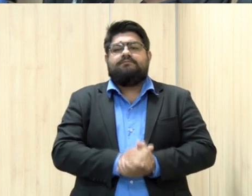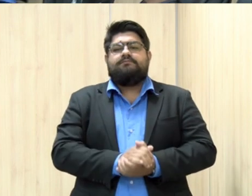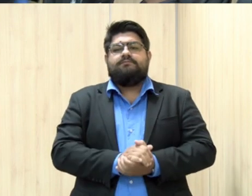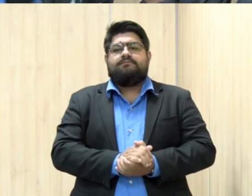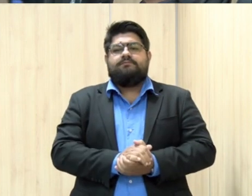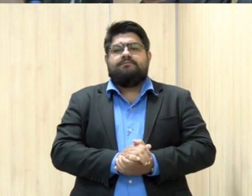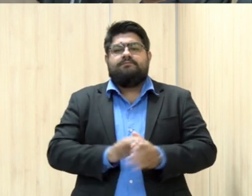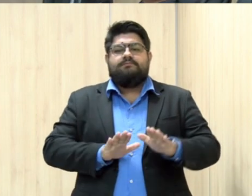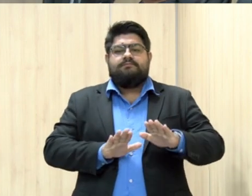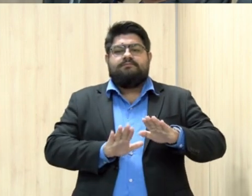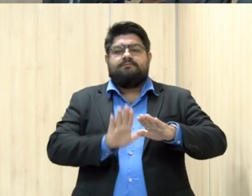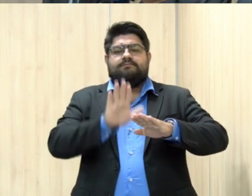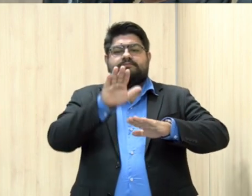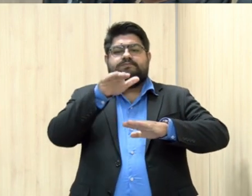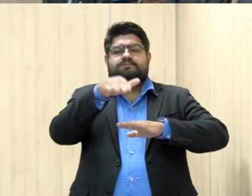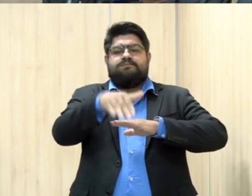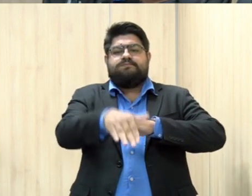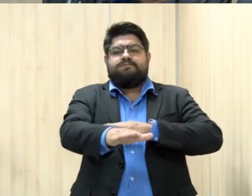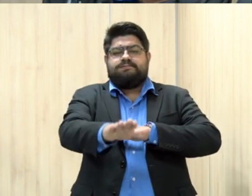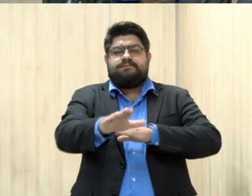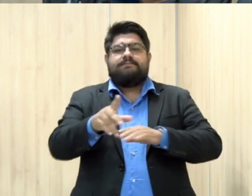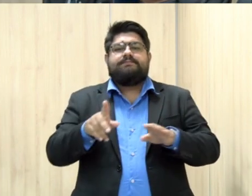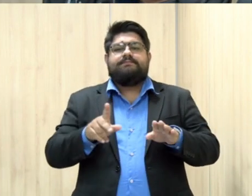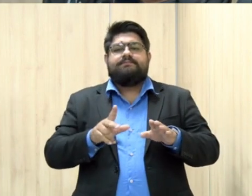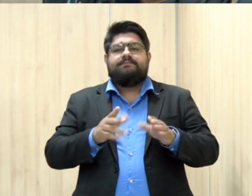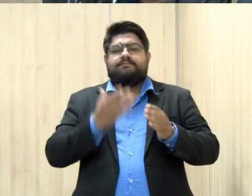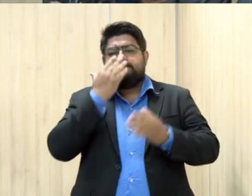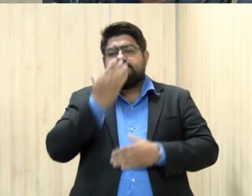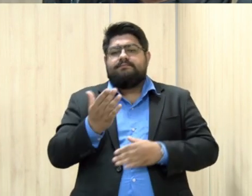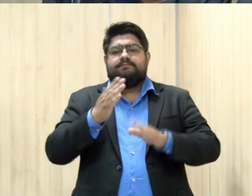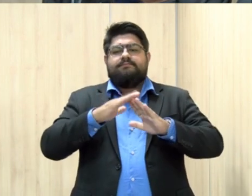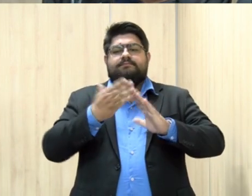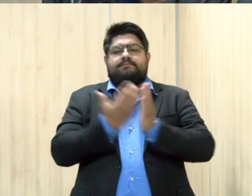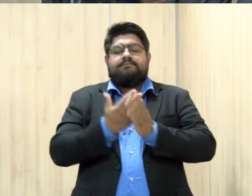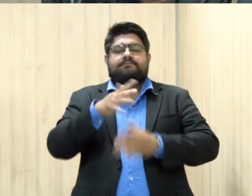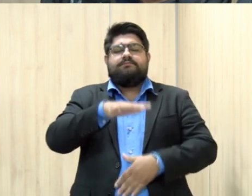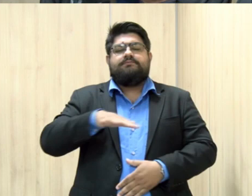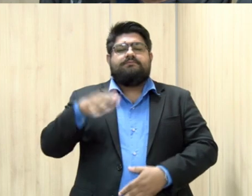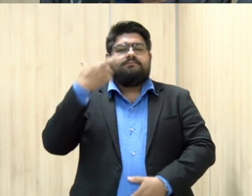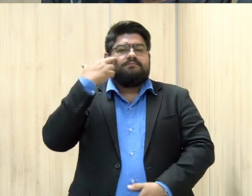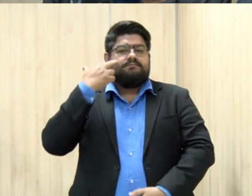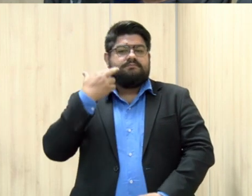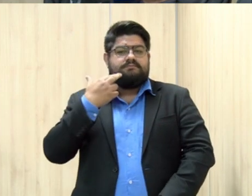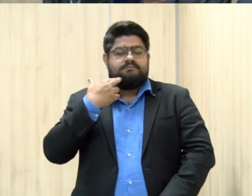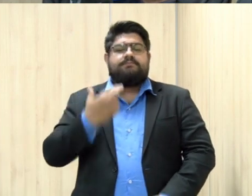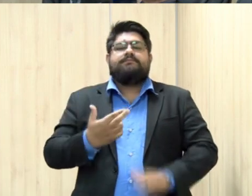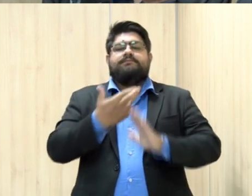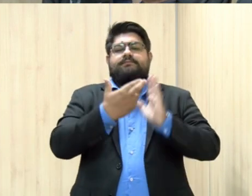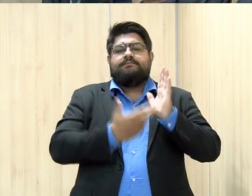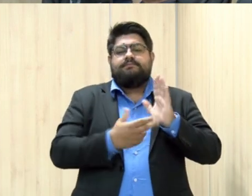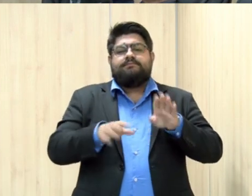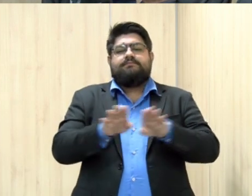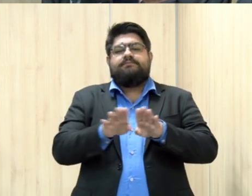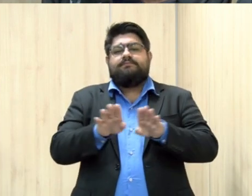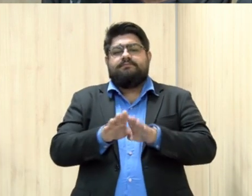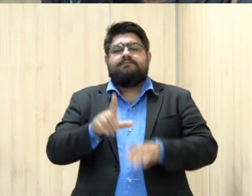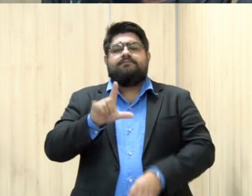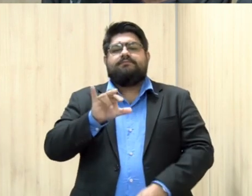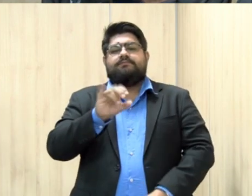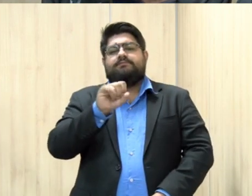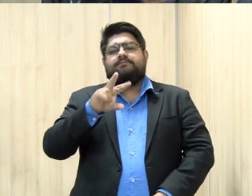e segurança para pedestre em frente ao estabelecimentos ensino no âmbito do Estado de Rondônia relatoria também é do deputado Luizinho com Abel